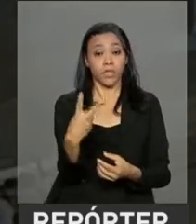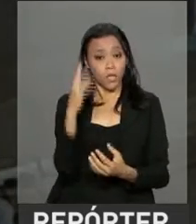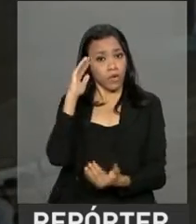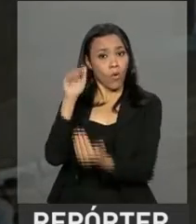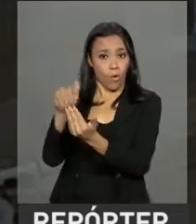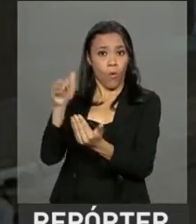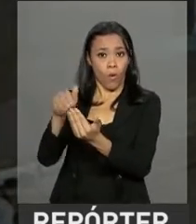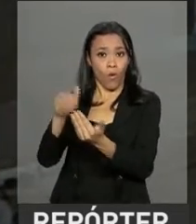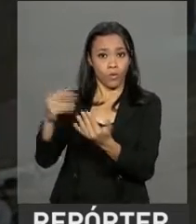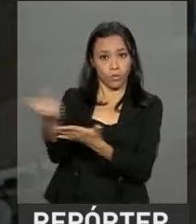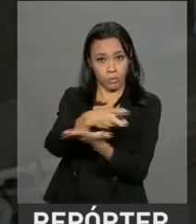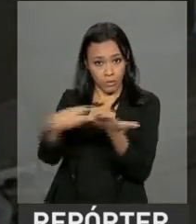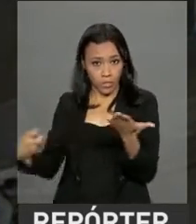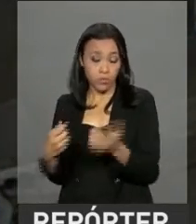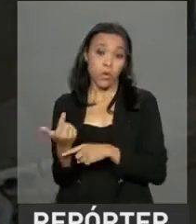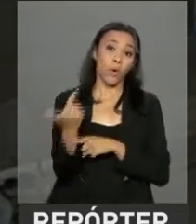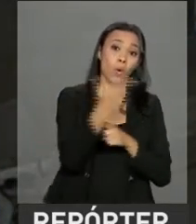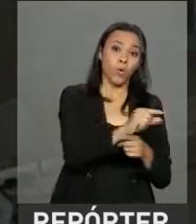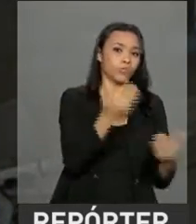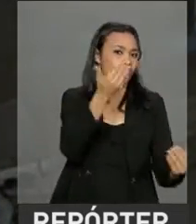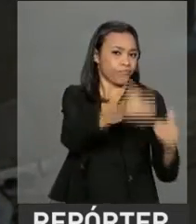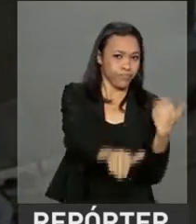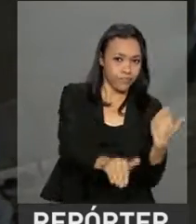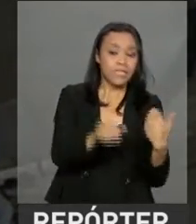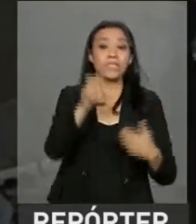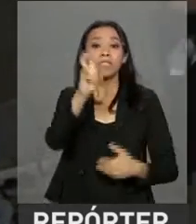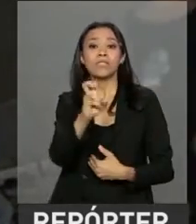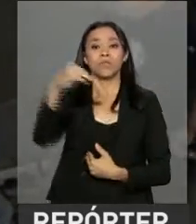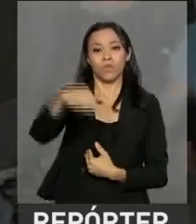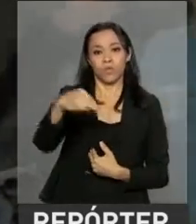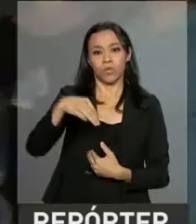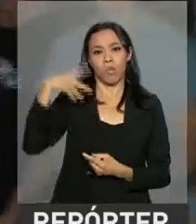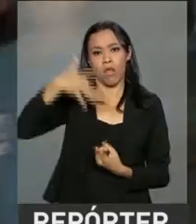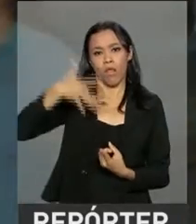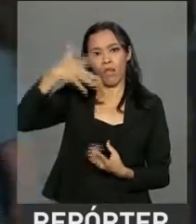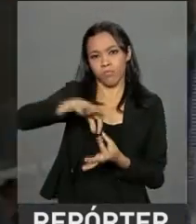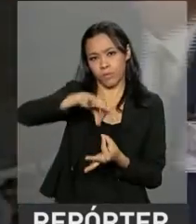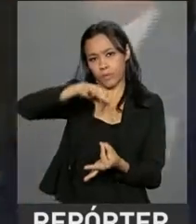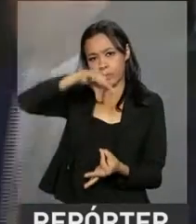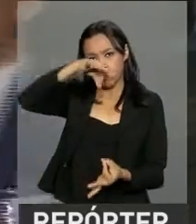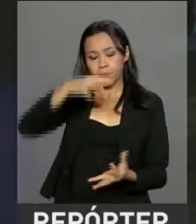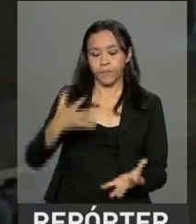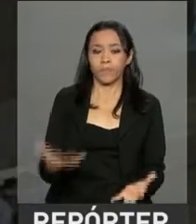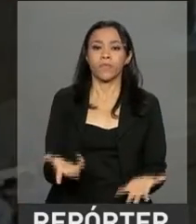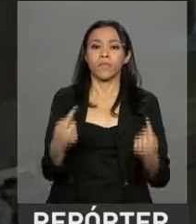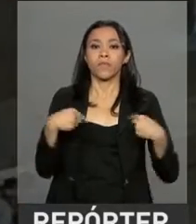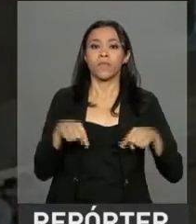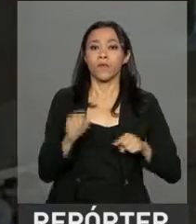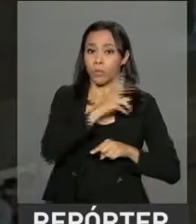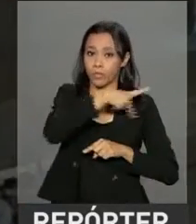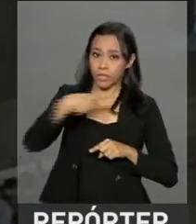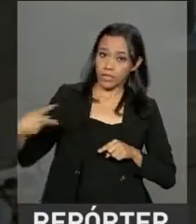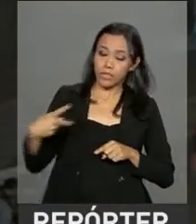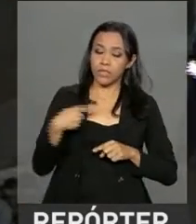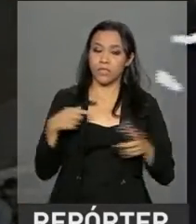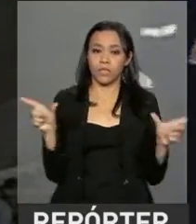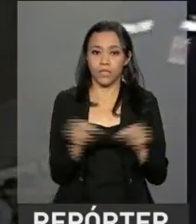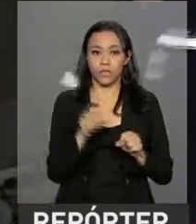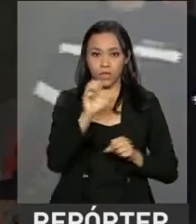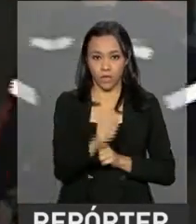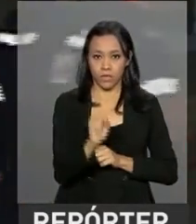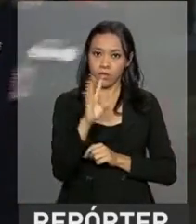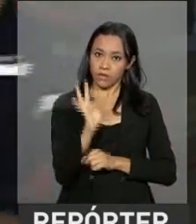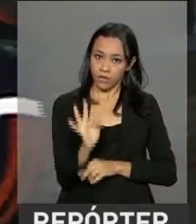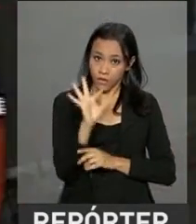contrários devem falar por até 5 minutos. Ao iniciar a votação, o presidente do Supremo Tribunal Federal, ministro Ricardo